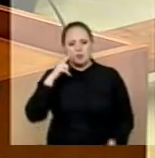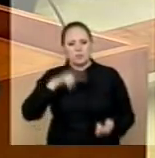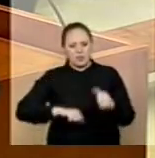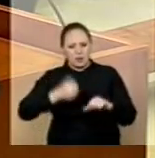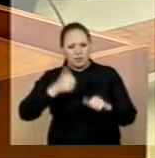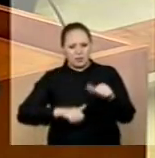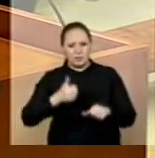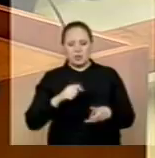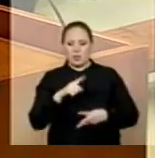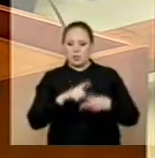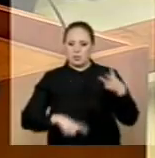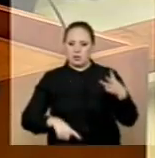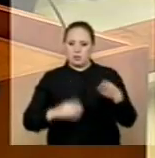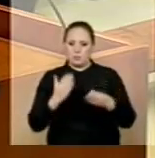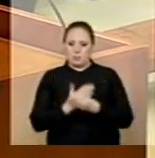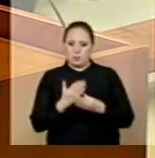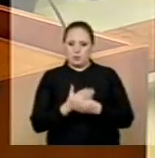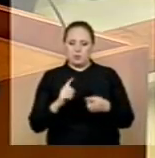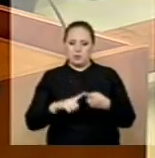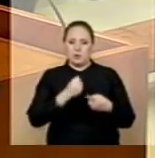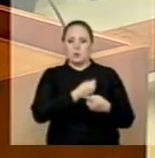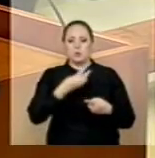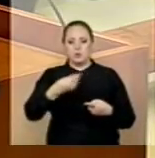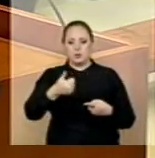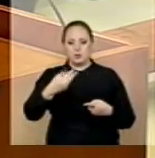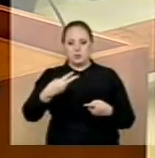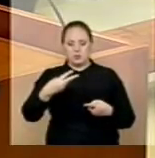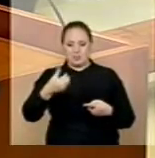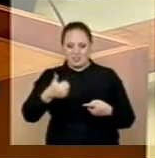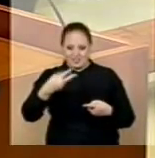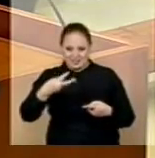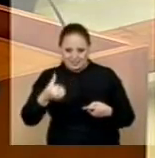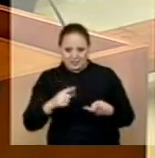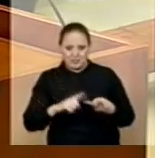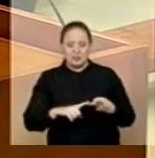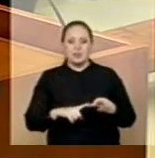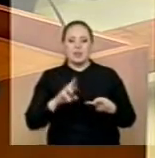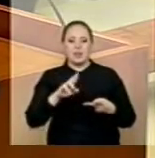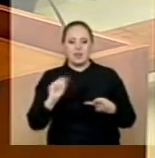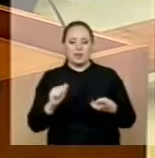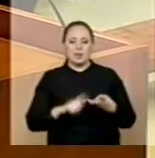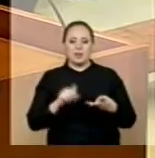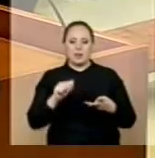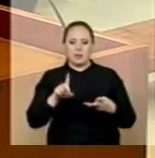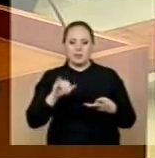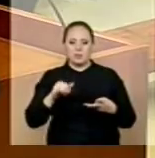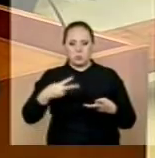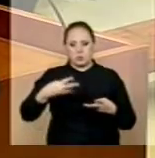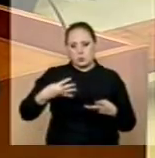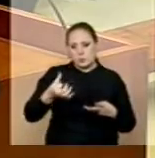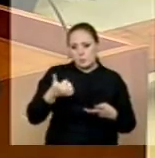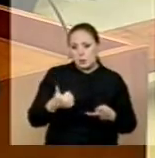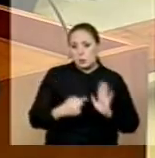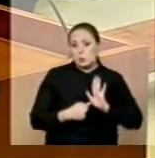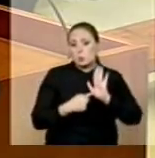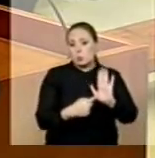menos três processos: inquérito 316, RE 456 e 679 e ADI 2461, que examinaram